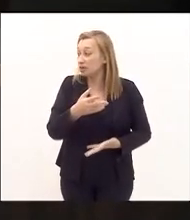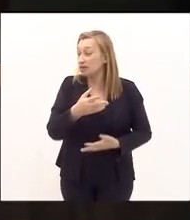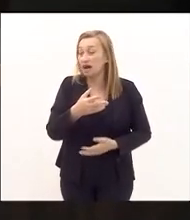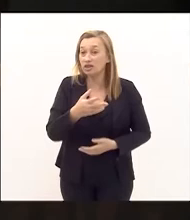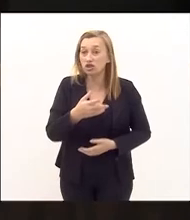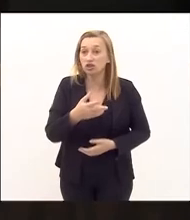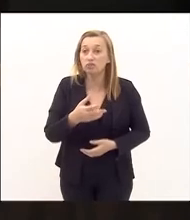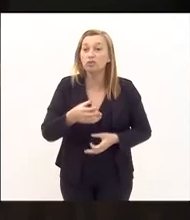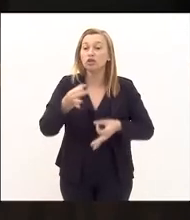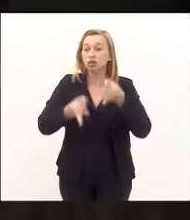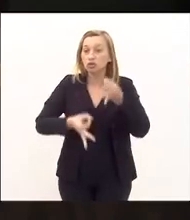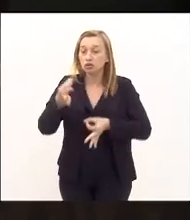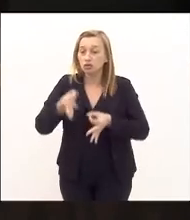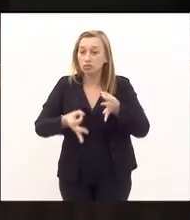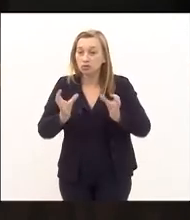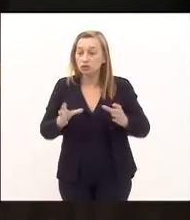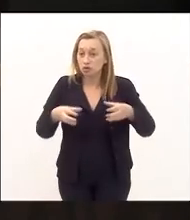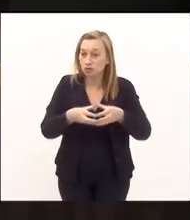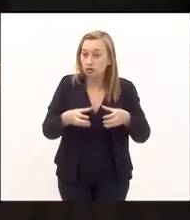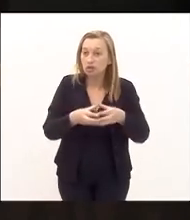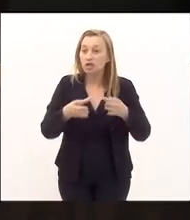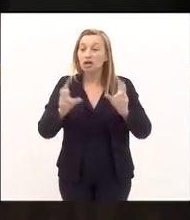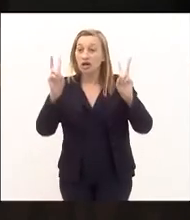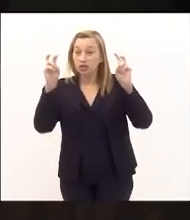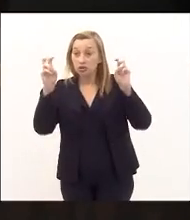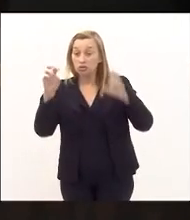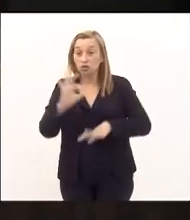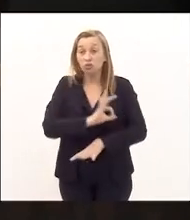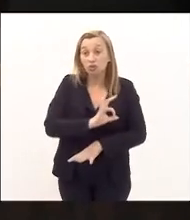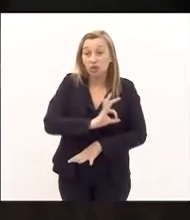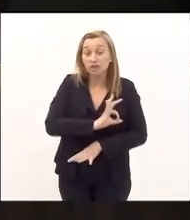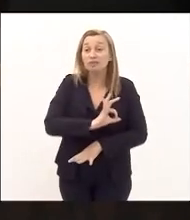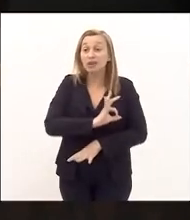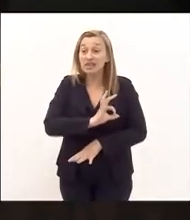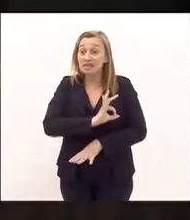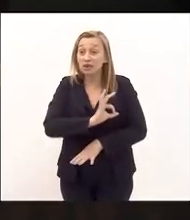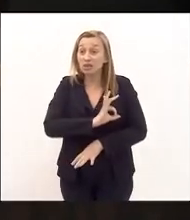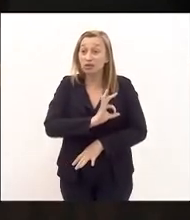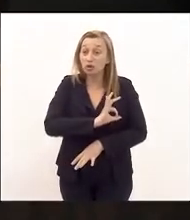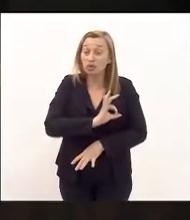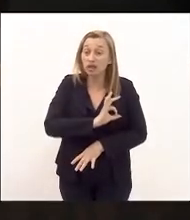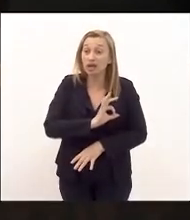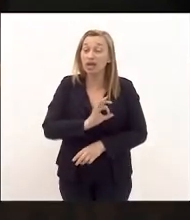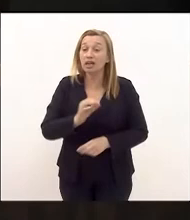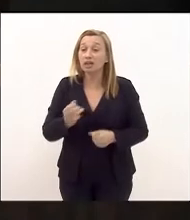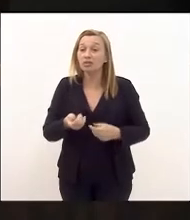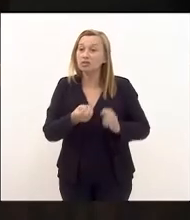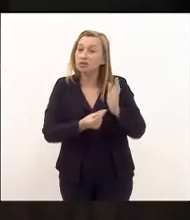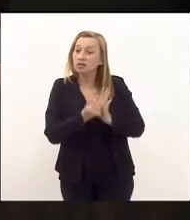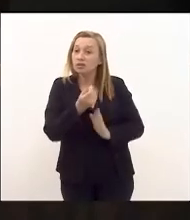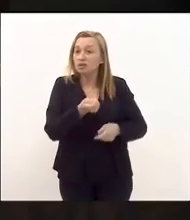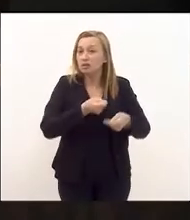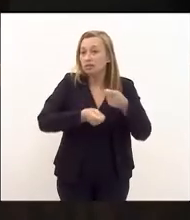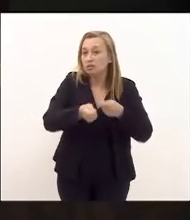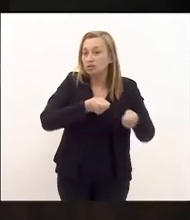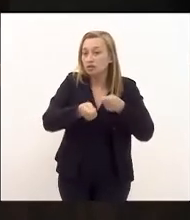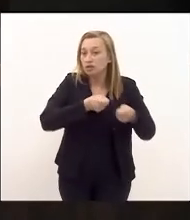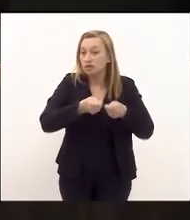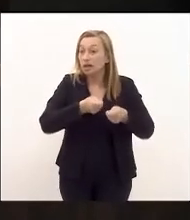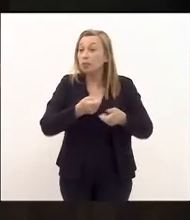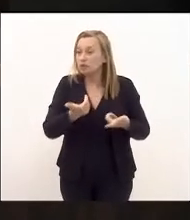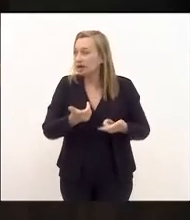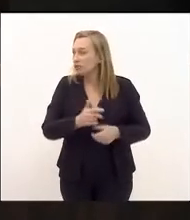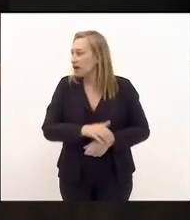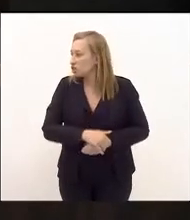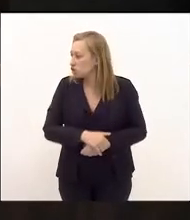Justiça, Segurança Pública e Assuntos de Polícia e de Orçamento, Finanças, Fiscalização Financeira e